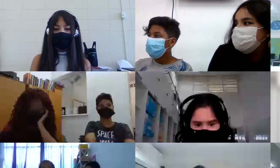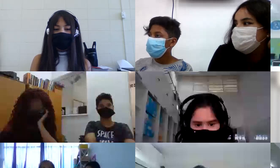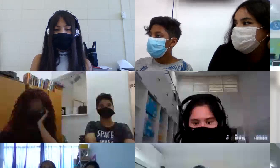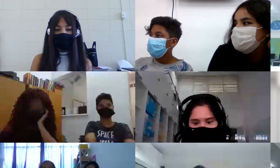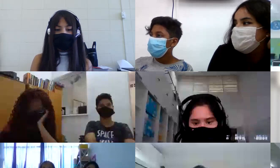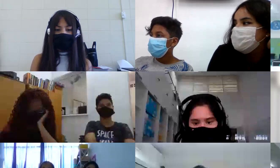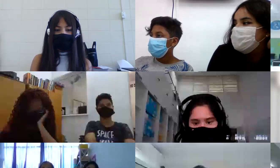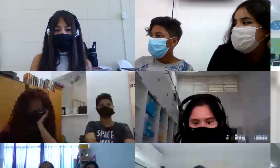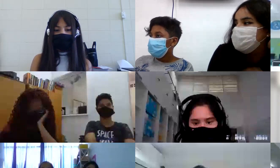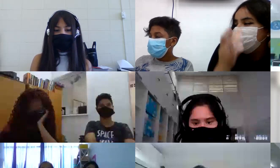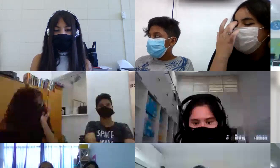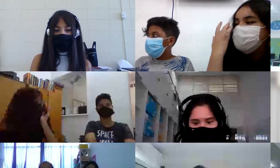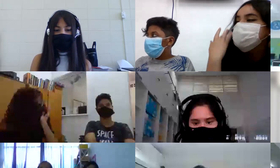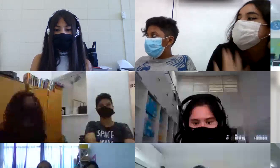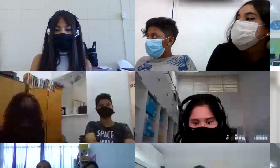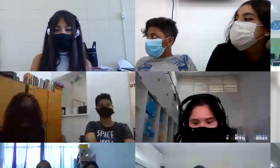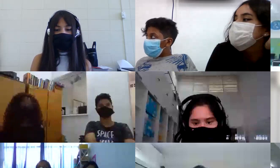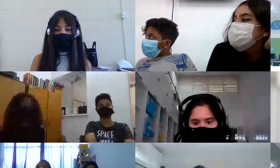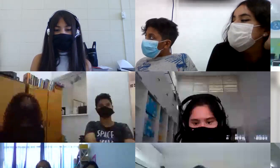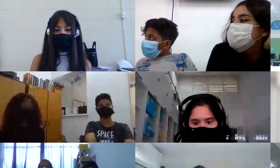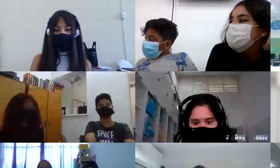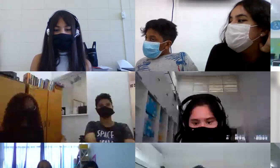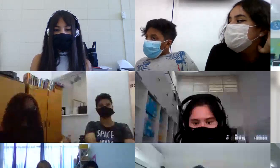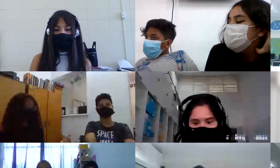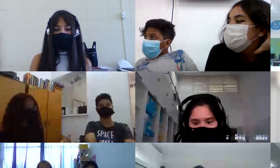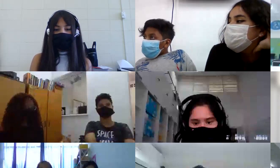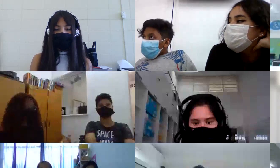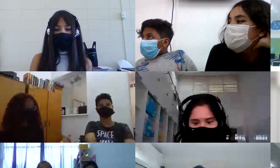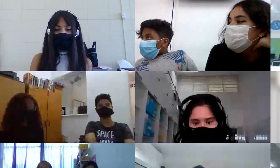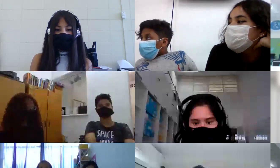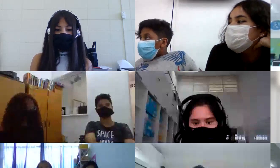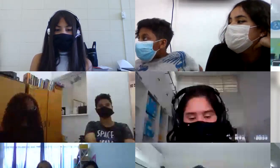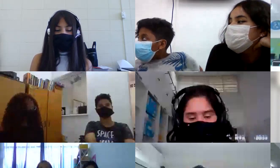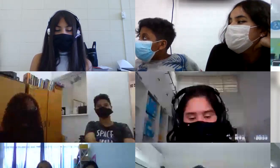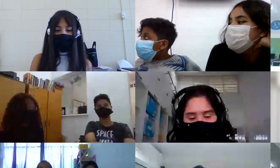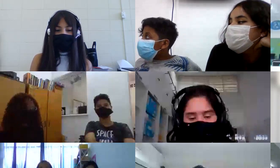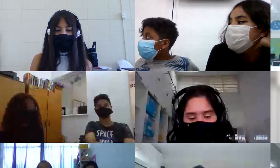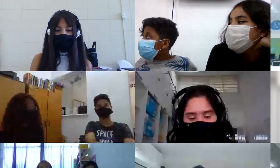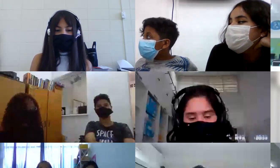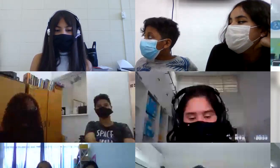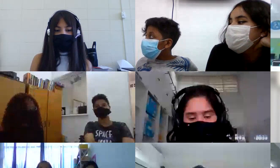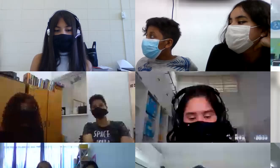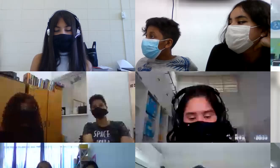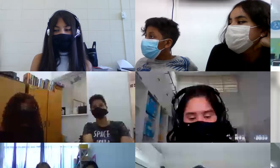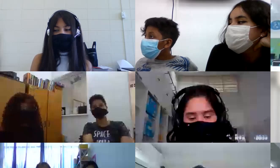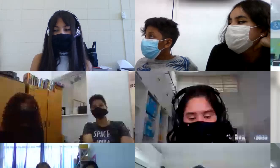Não tem. Tipo, aqui na escola,